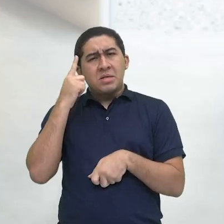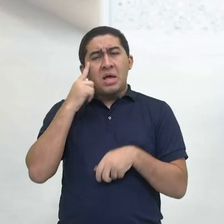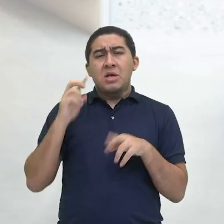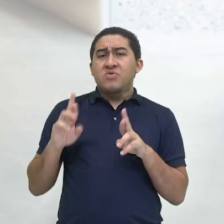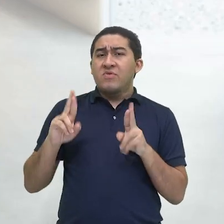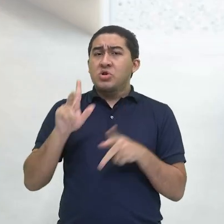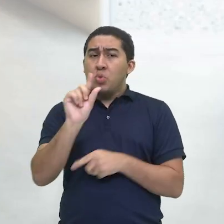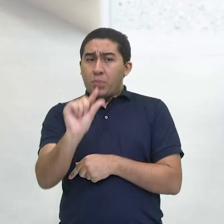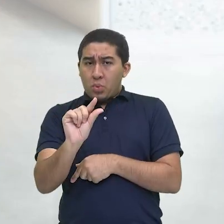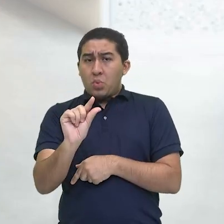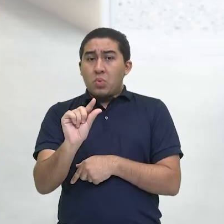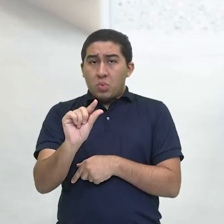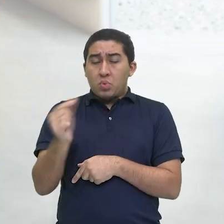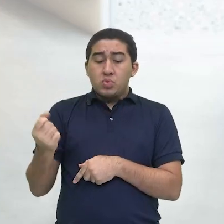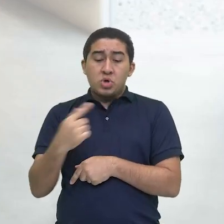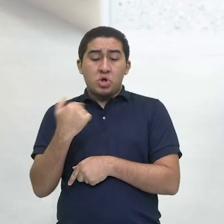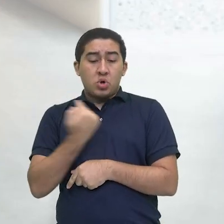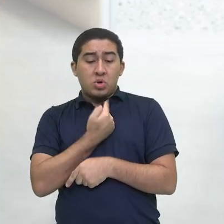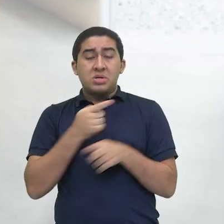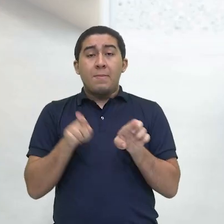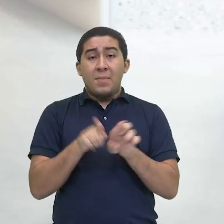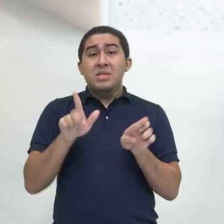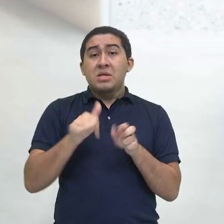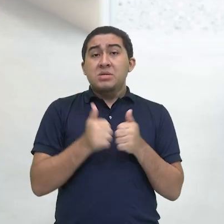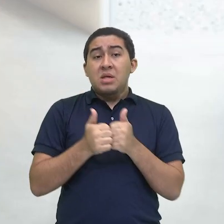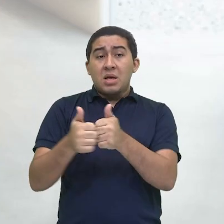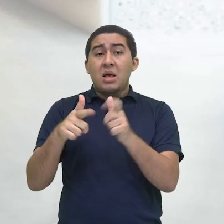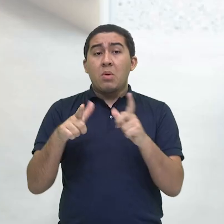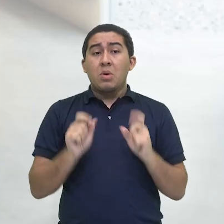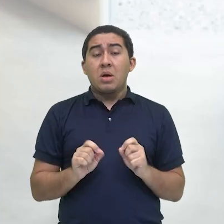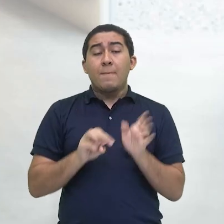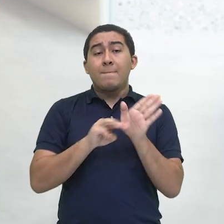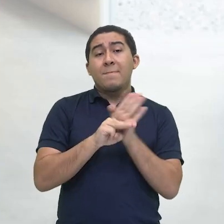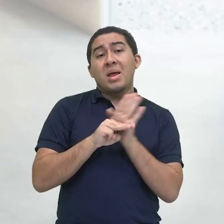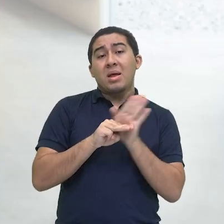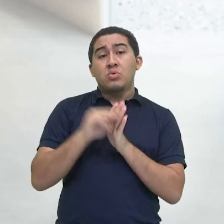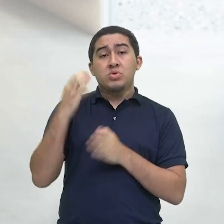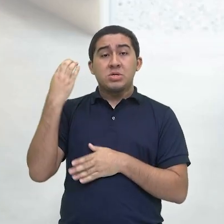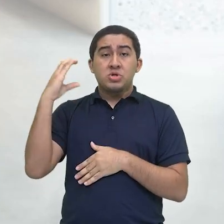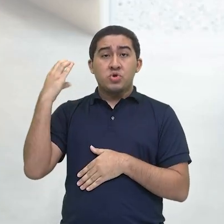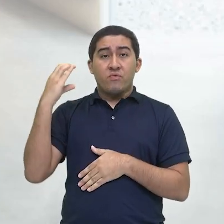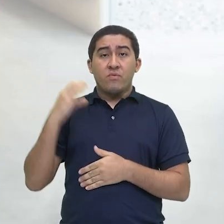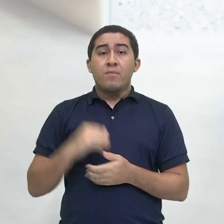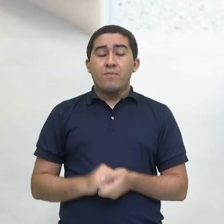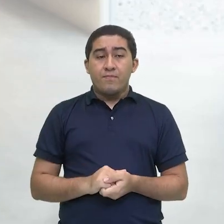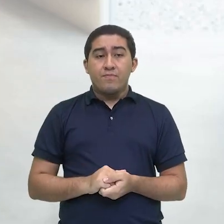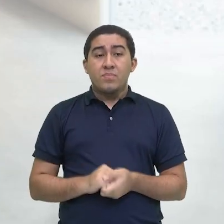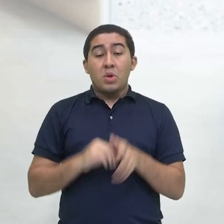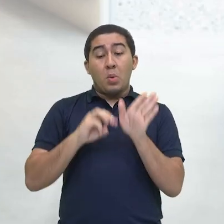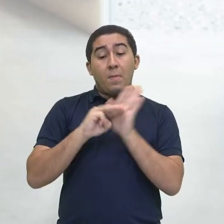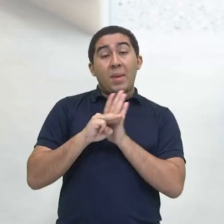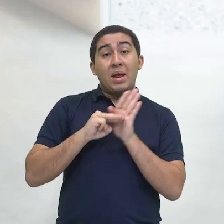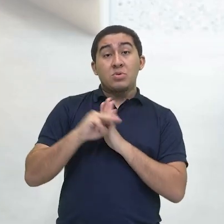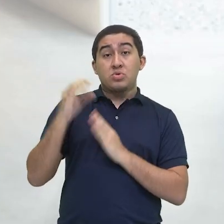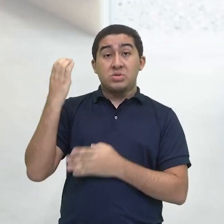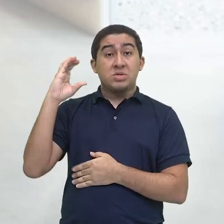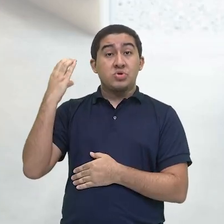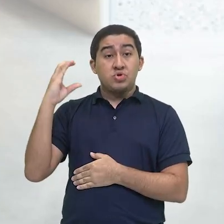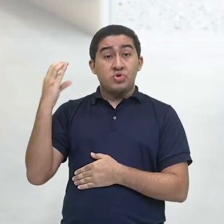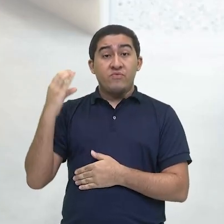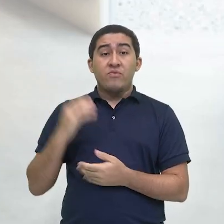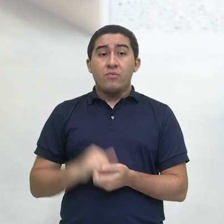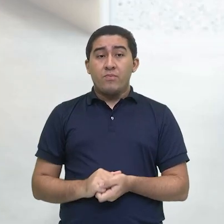não da nossa, mas que ele segue, que é chamado de método científico. O método científico,